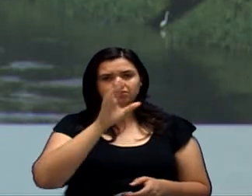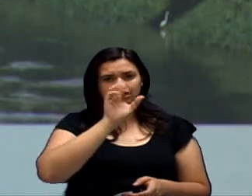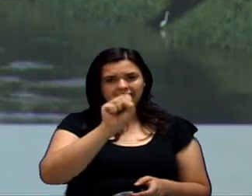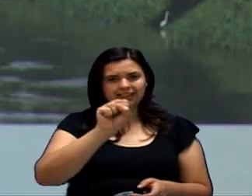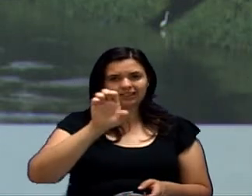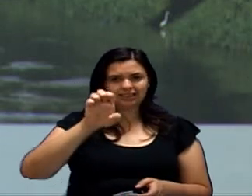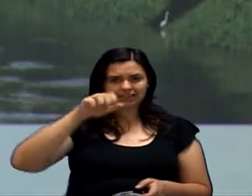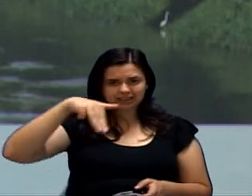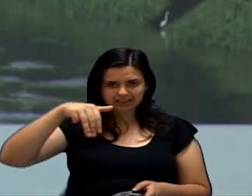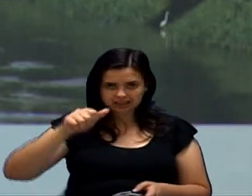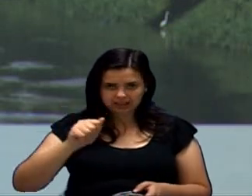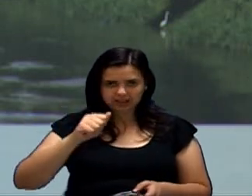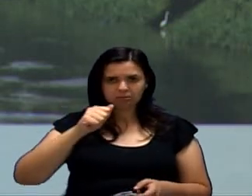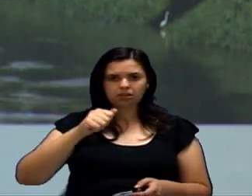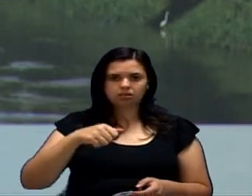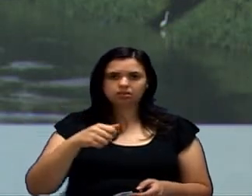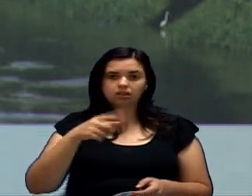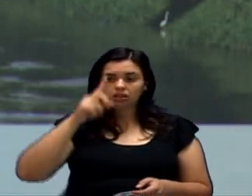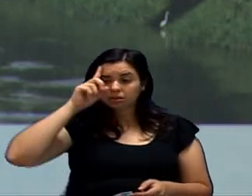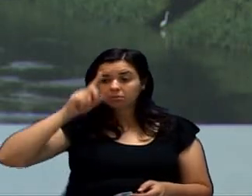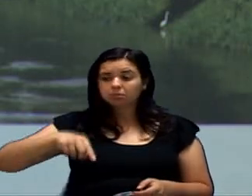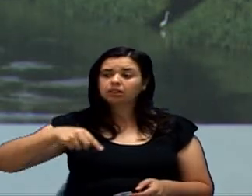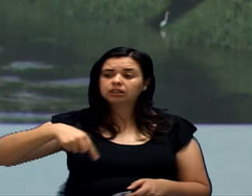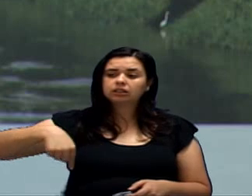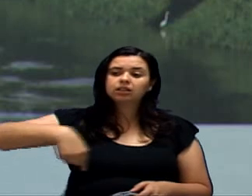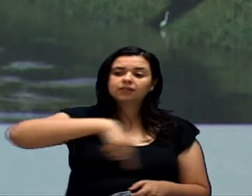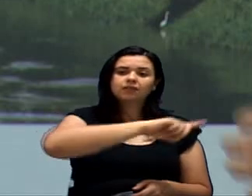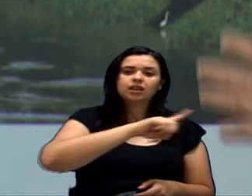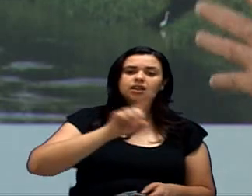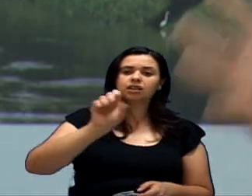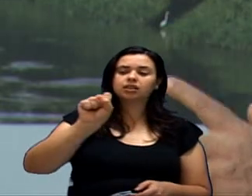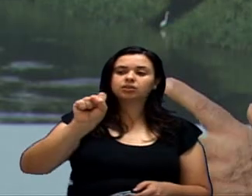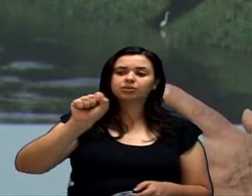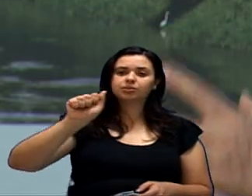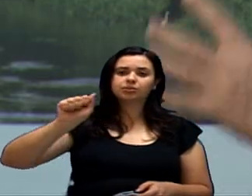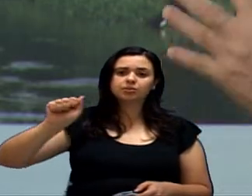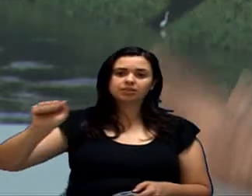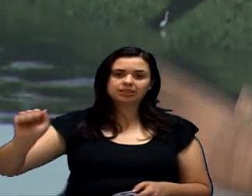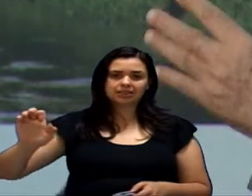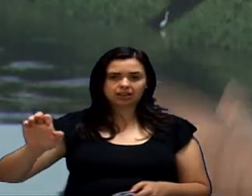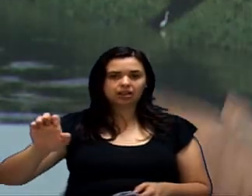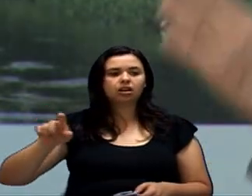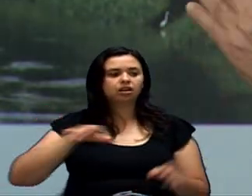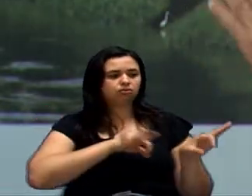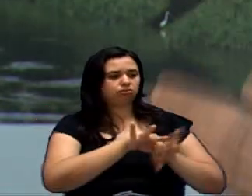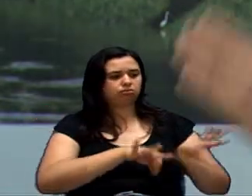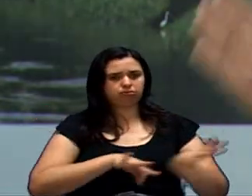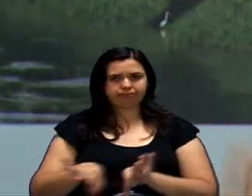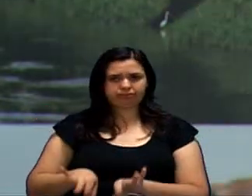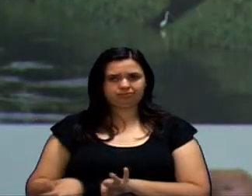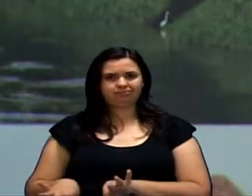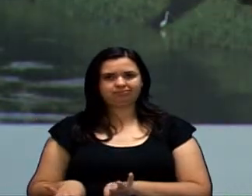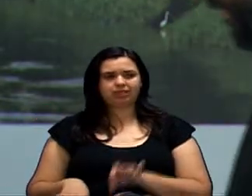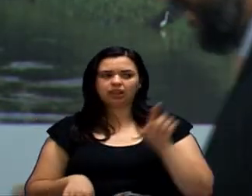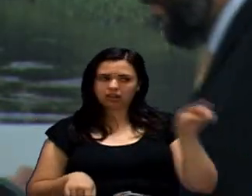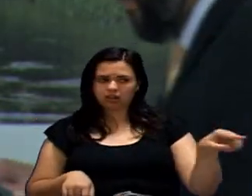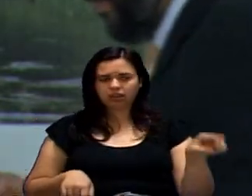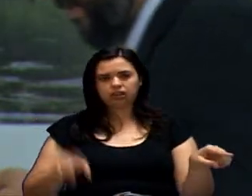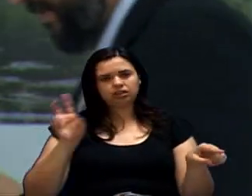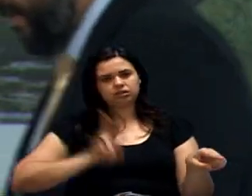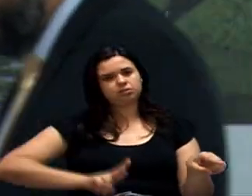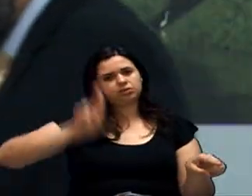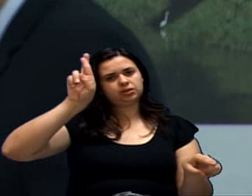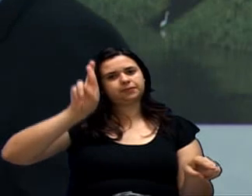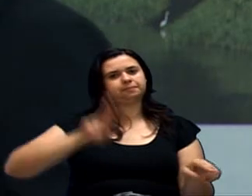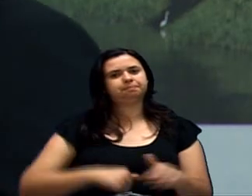a SEMA para saber por que, que separou o serviço. O gestor dos serviços é a SEMA. Eu